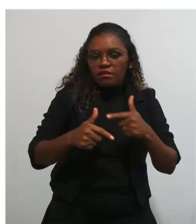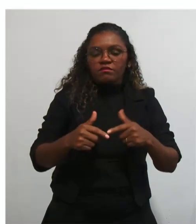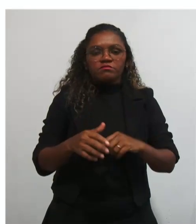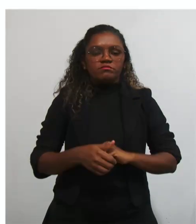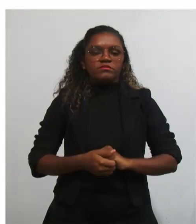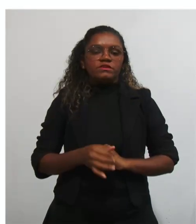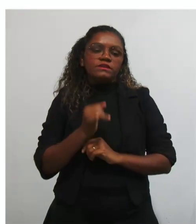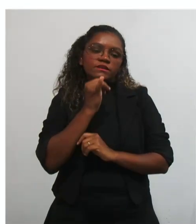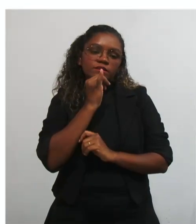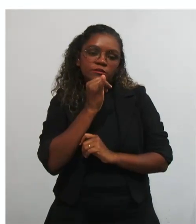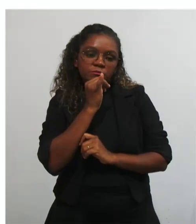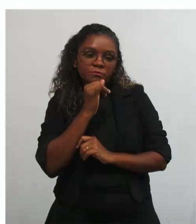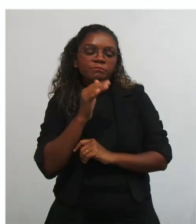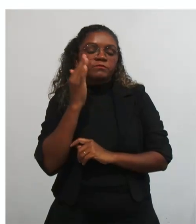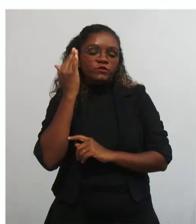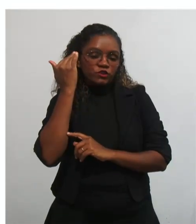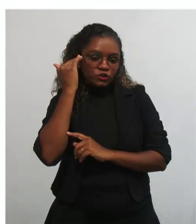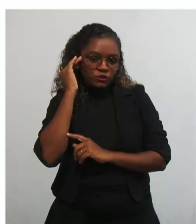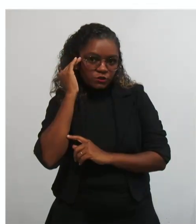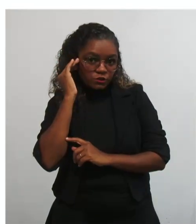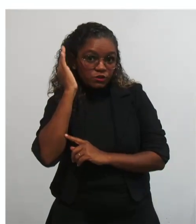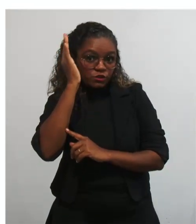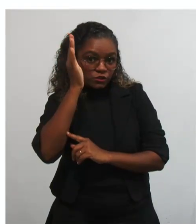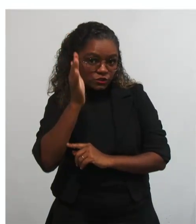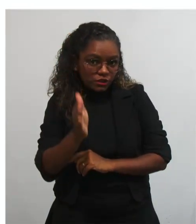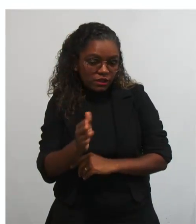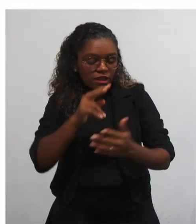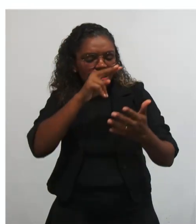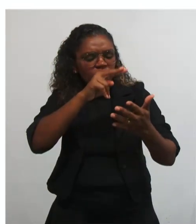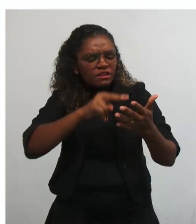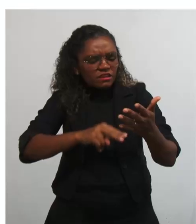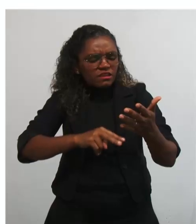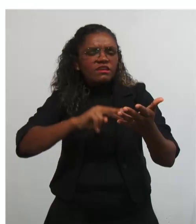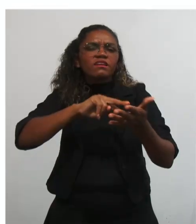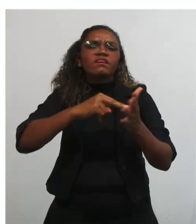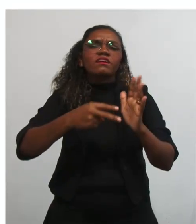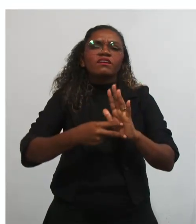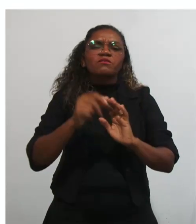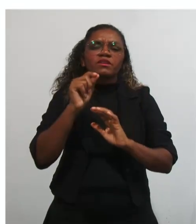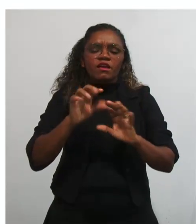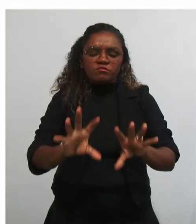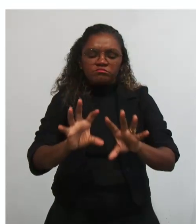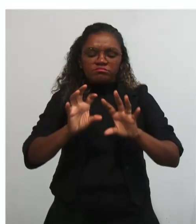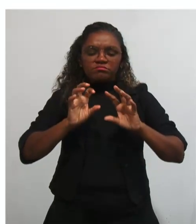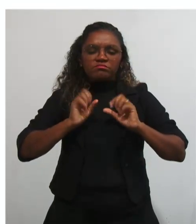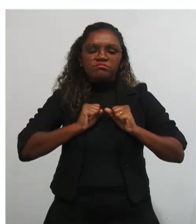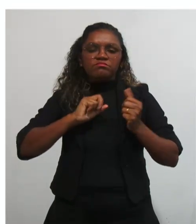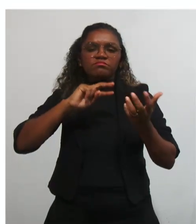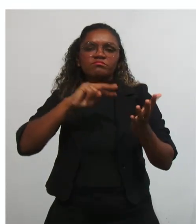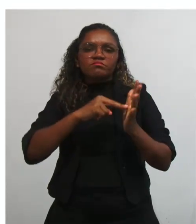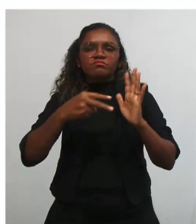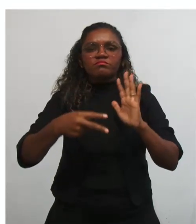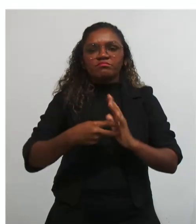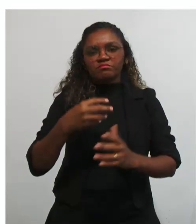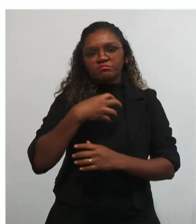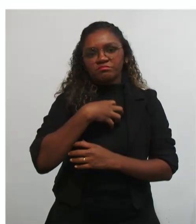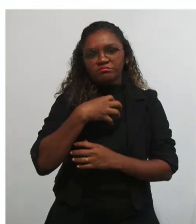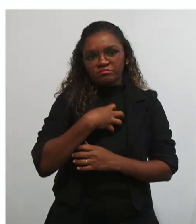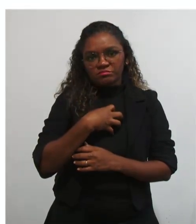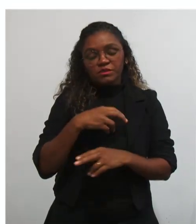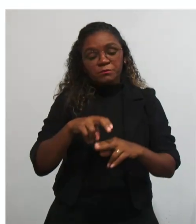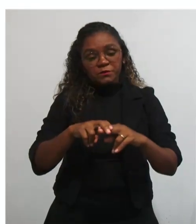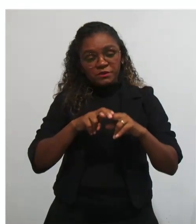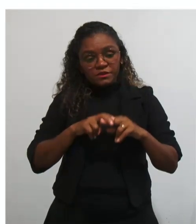eu entendo que ler é atribuir significado, então eu tenho que trabalhar nos